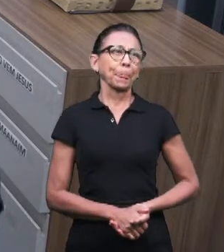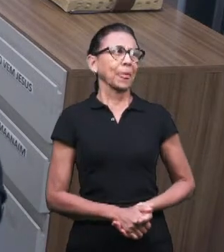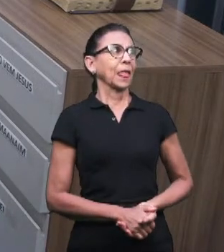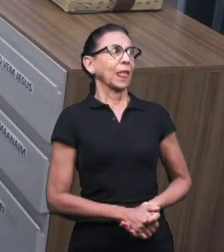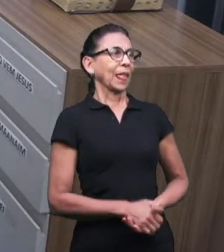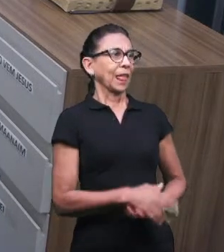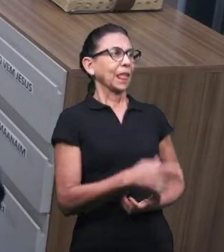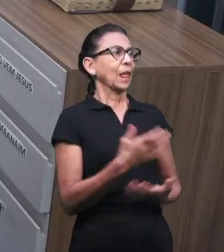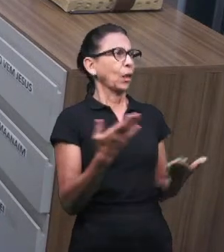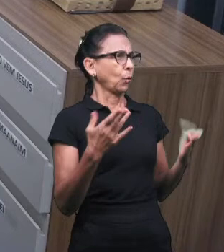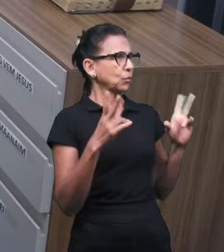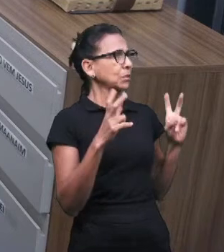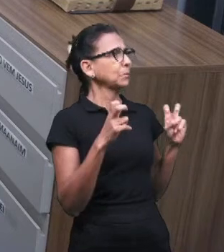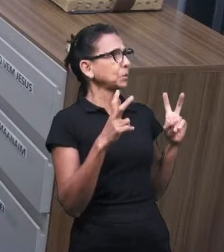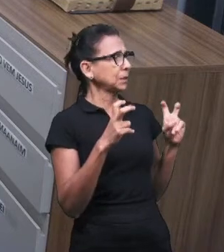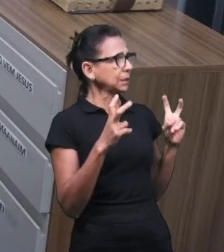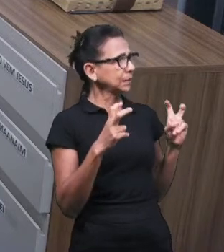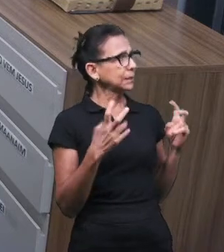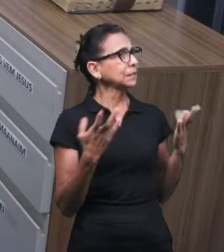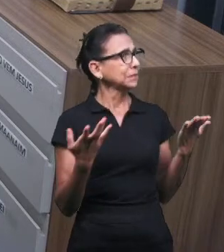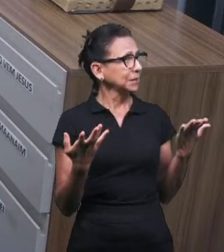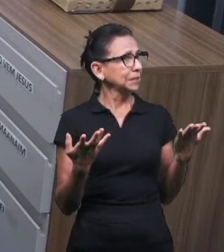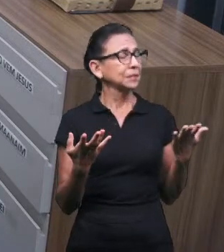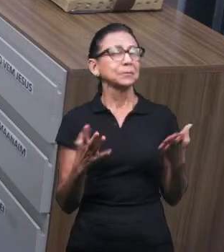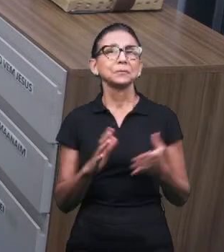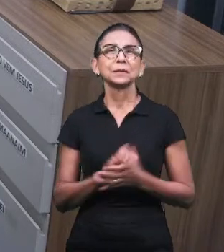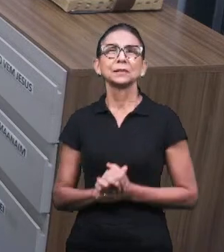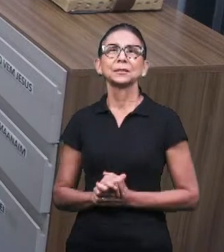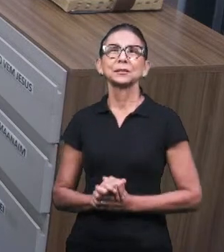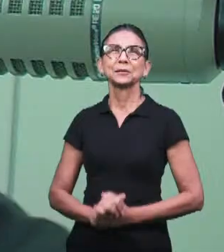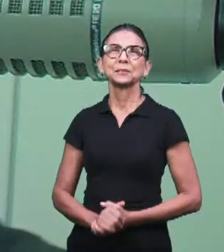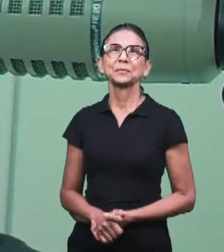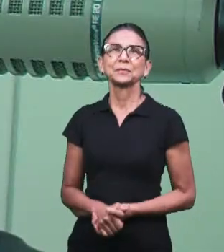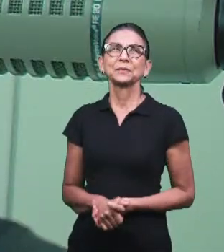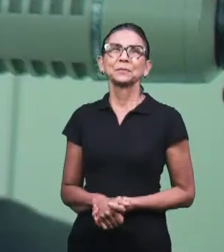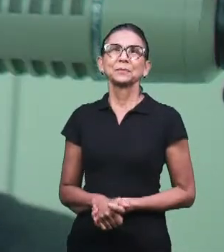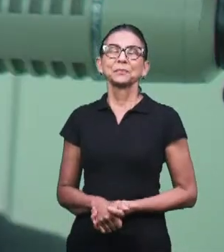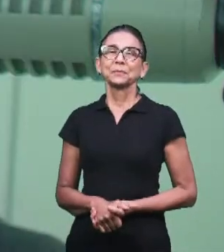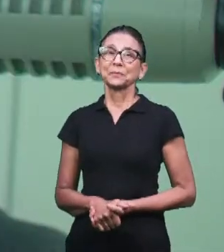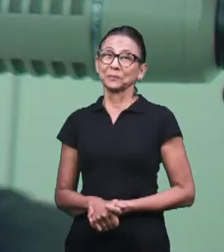falar com o nosso querido pastor Júlio César. Paz do Senhor, querido. Temos sim.